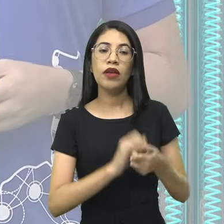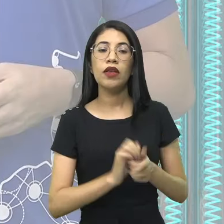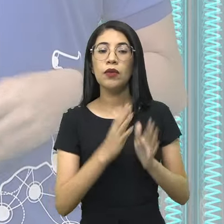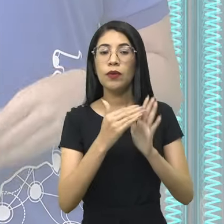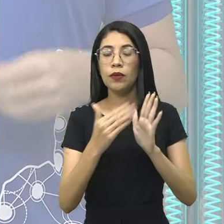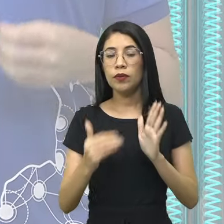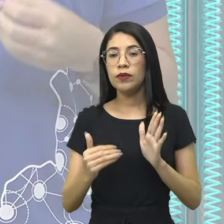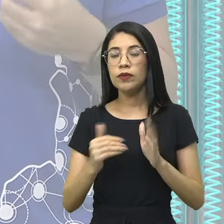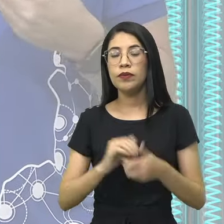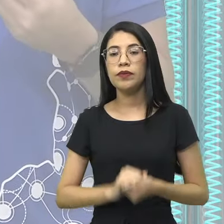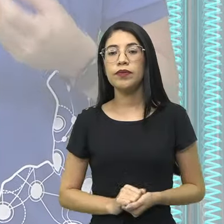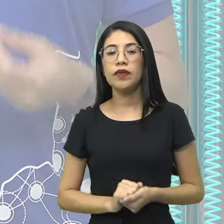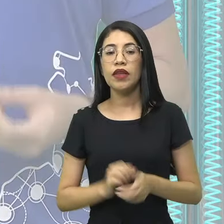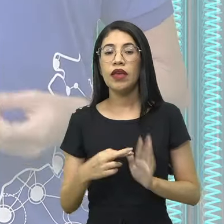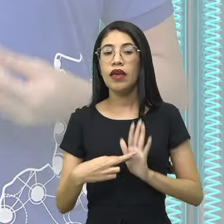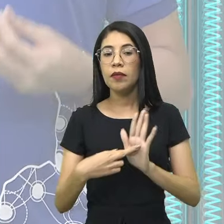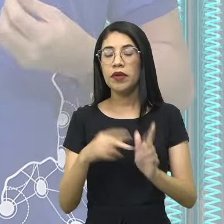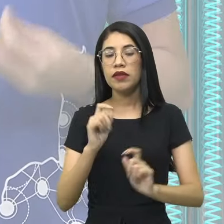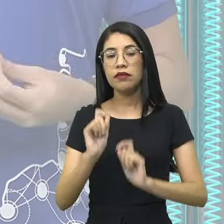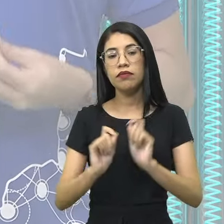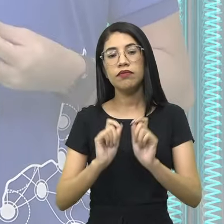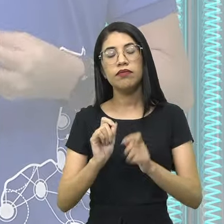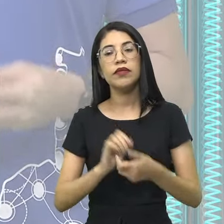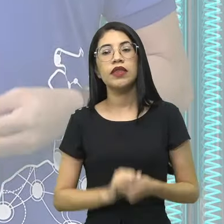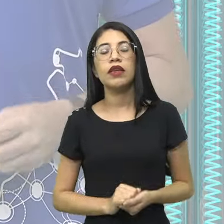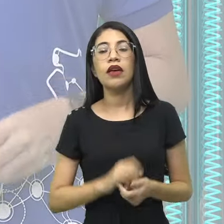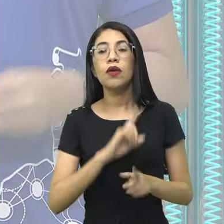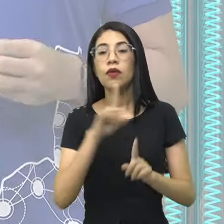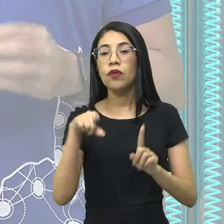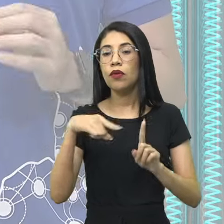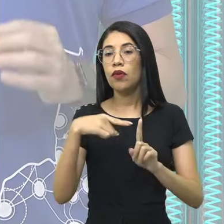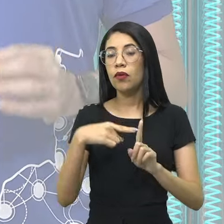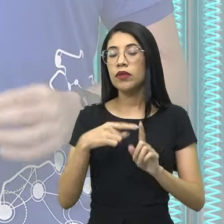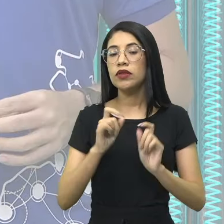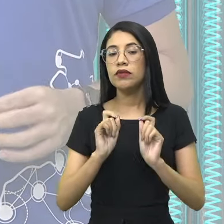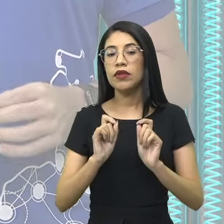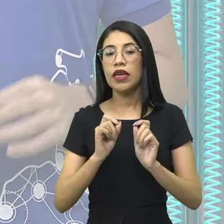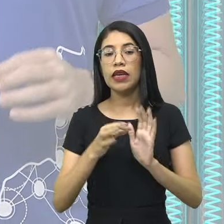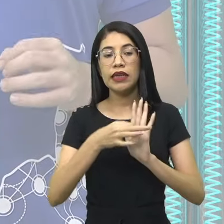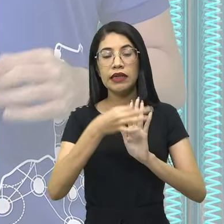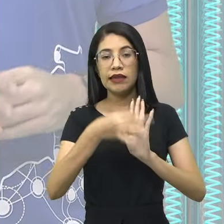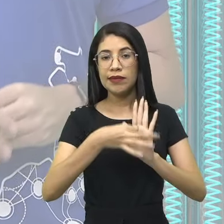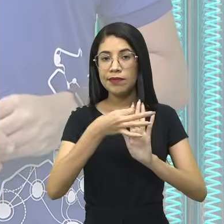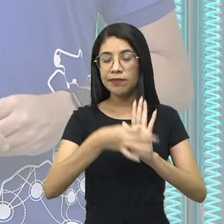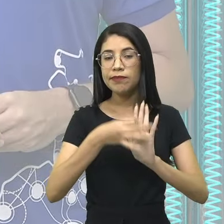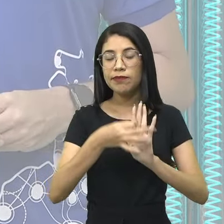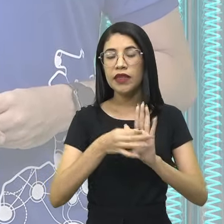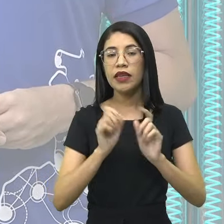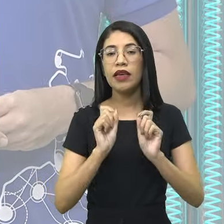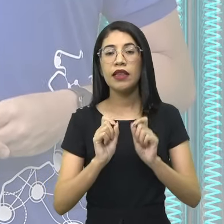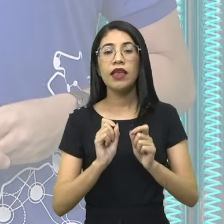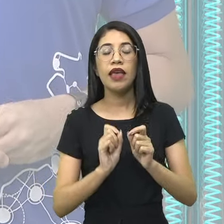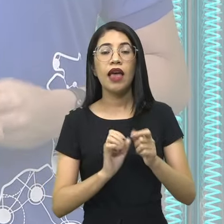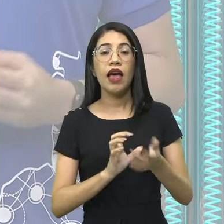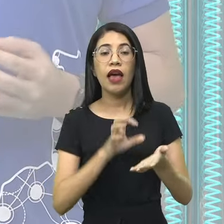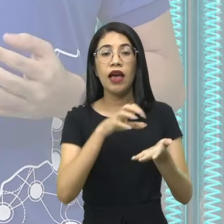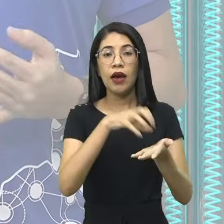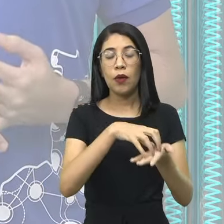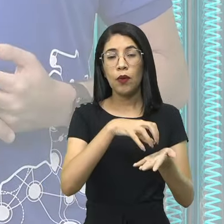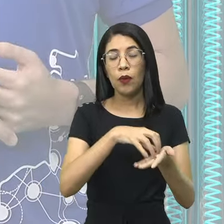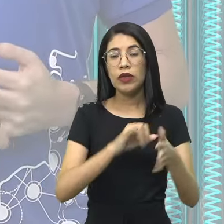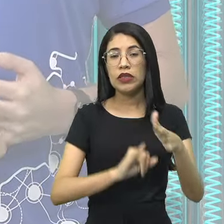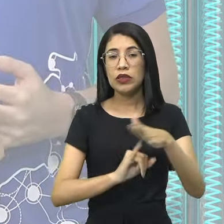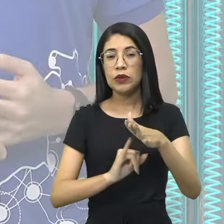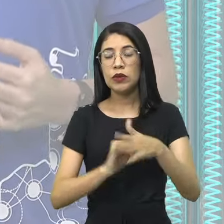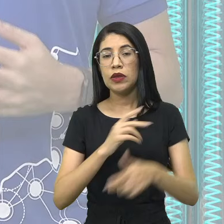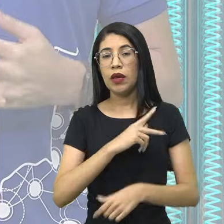propriamente dito, né? A representação tem por objetivo a crítica a instituições políticas, à